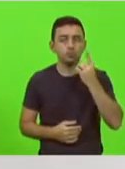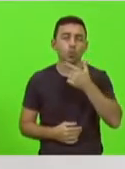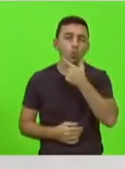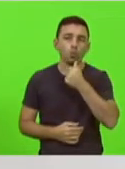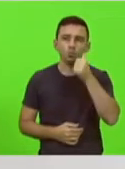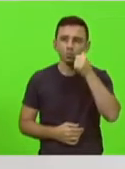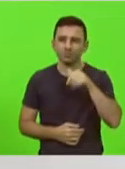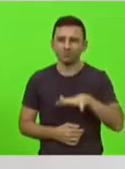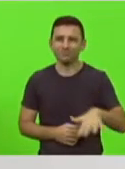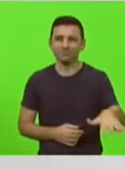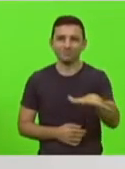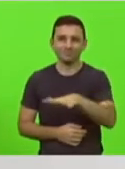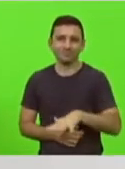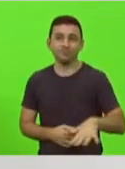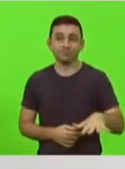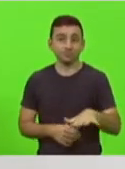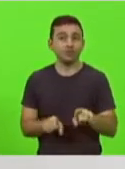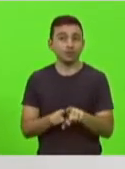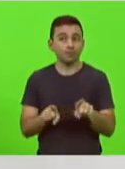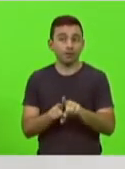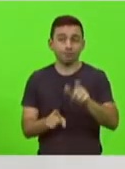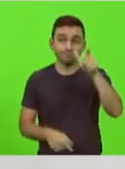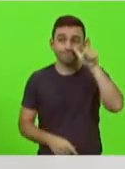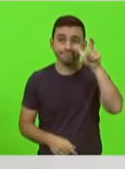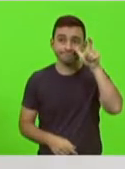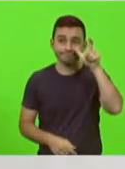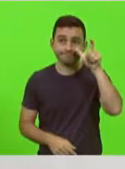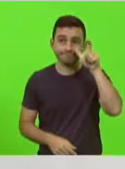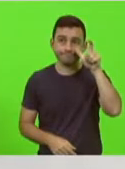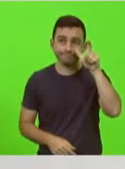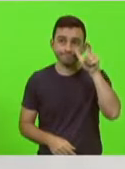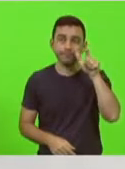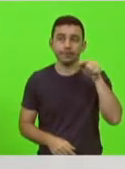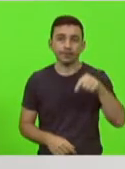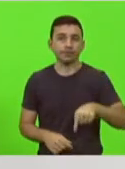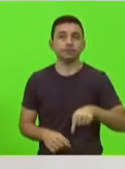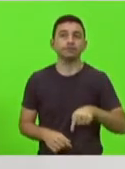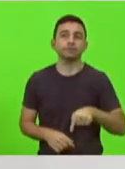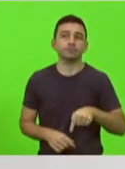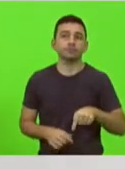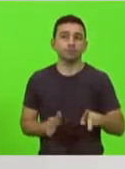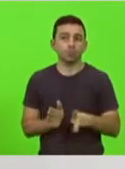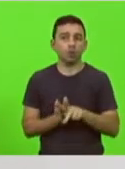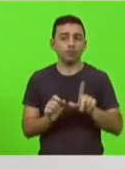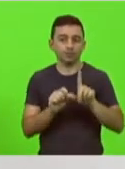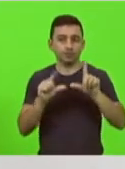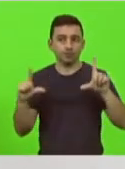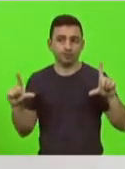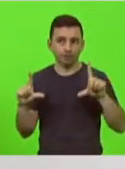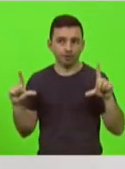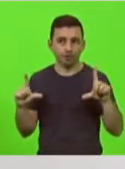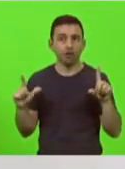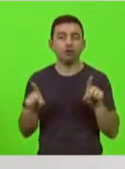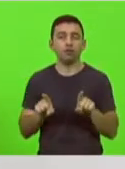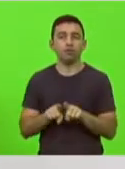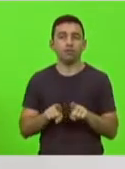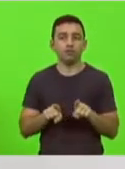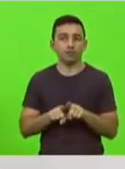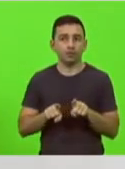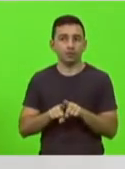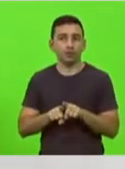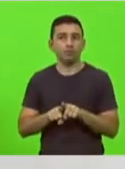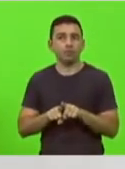deputadas, aqueles e aquelas que nos acompanham através da TVAL, da